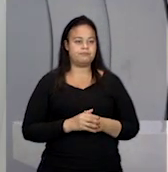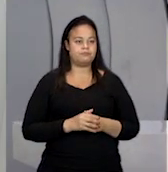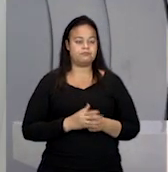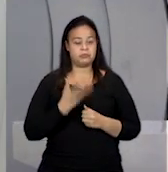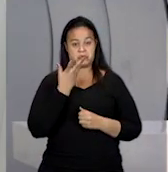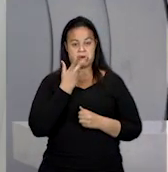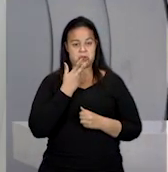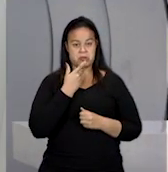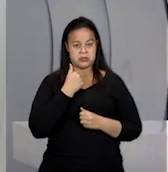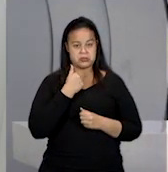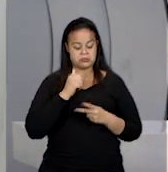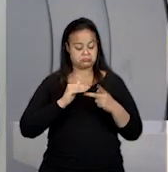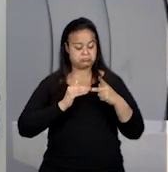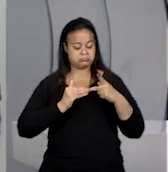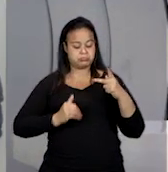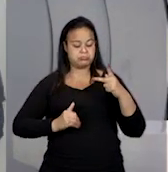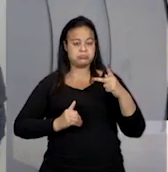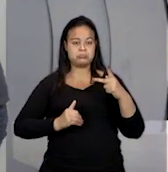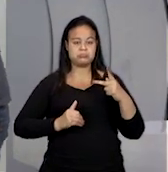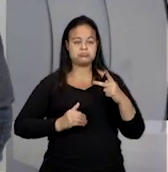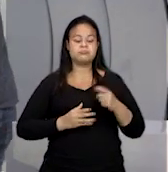coloração.